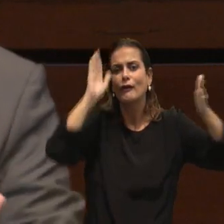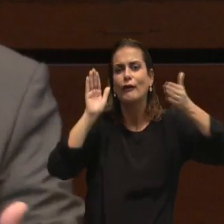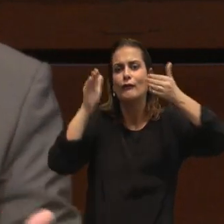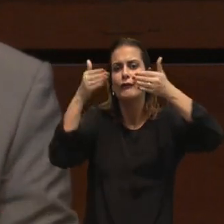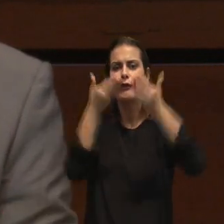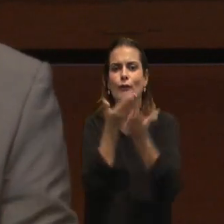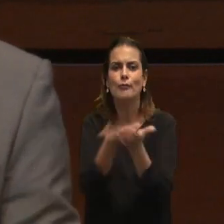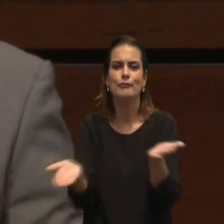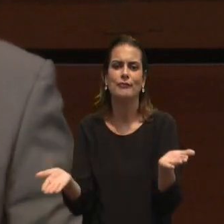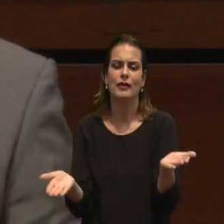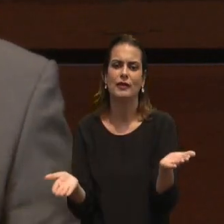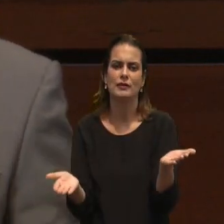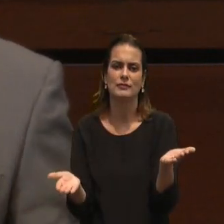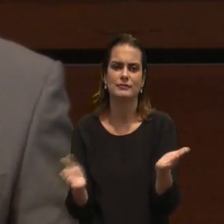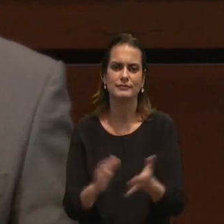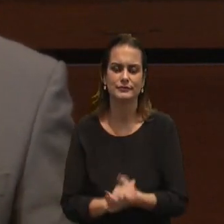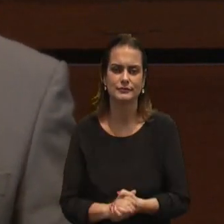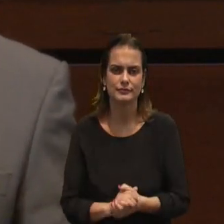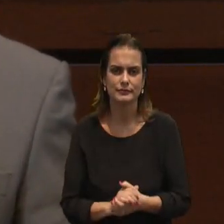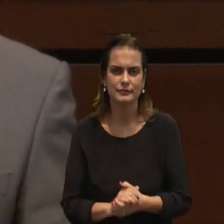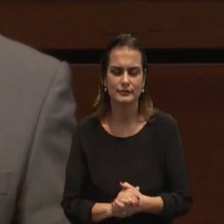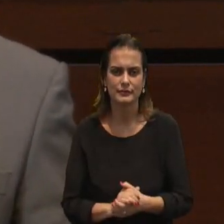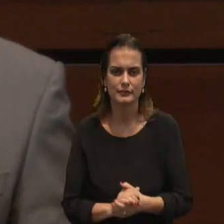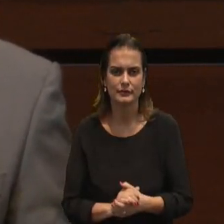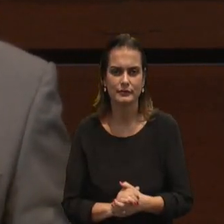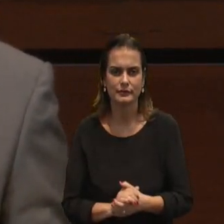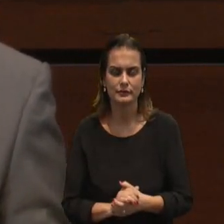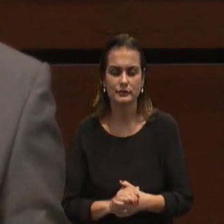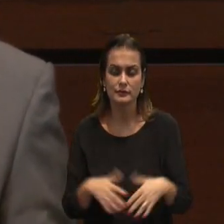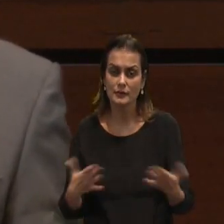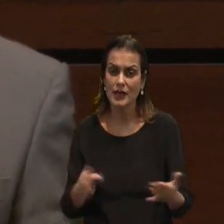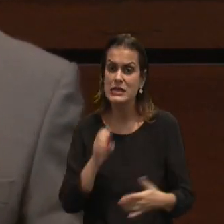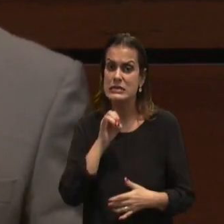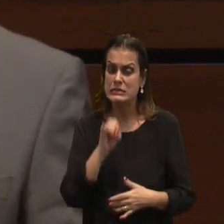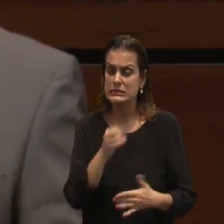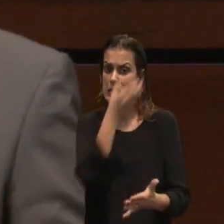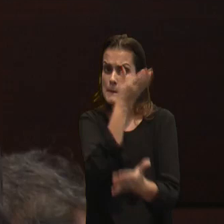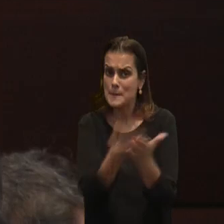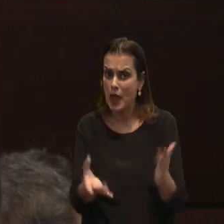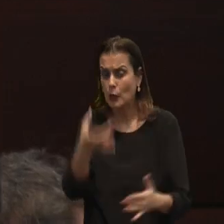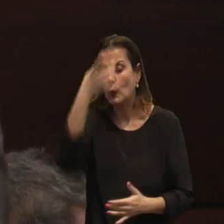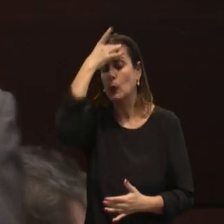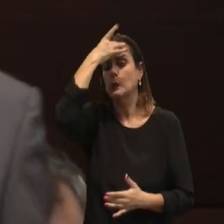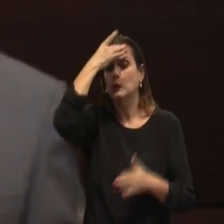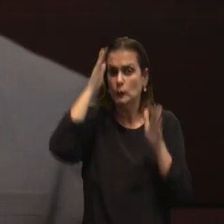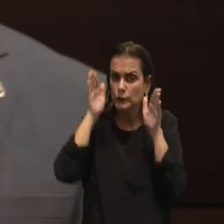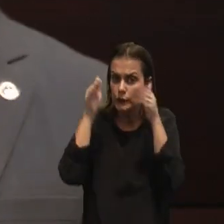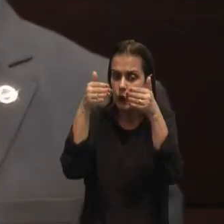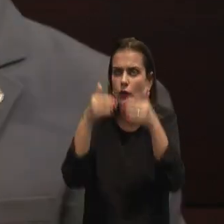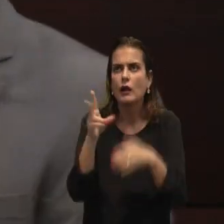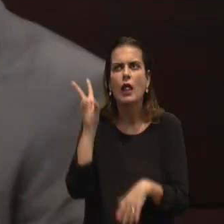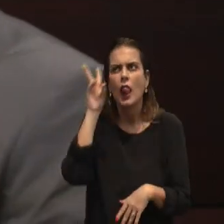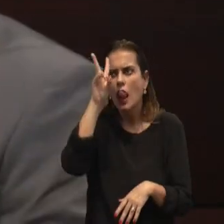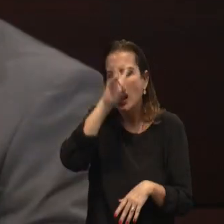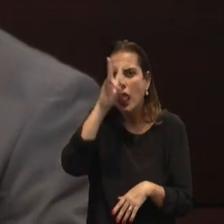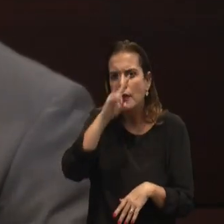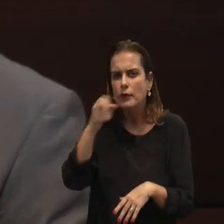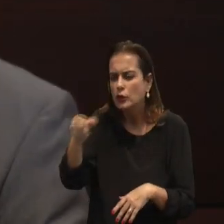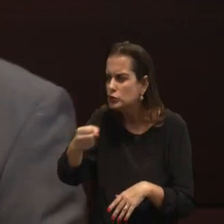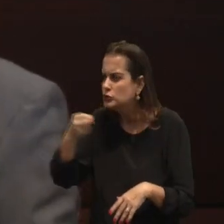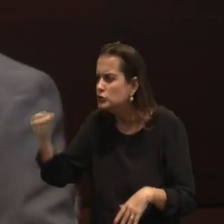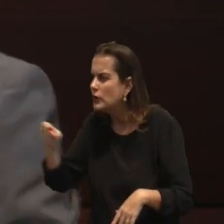perdendo a nossa concentração. E aí quando eu perco a minha concentração, eu lembro que tem alguma coisa na geladeira, levanto e vou